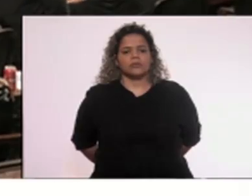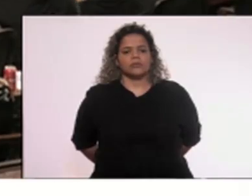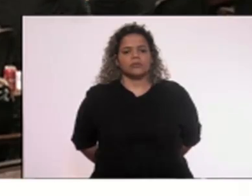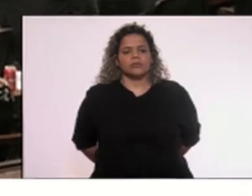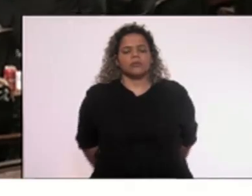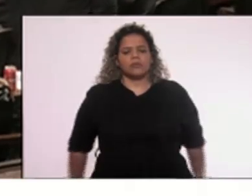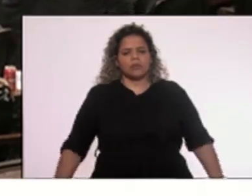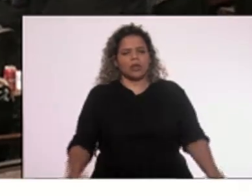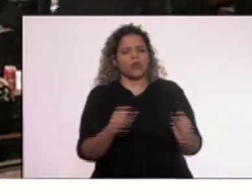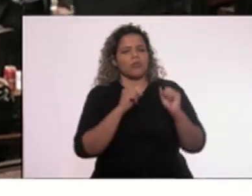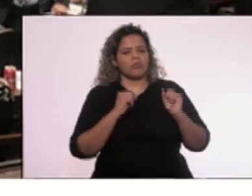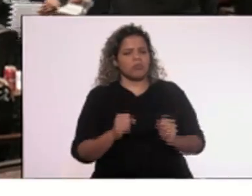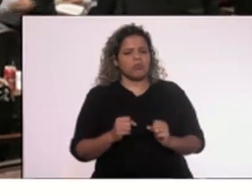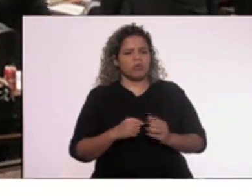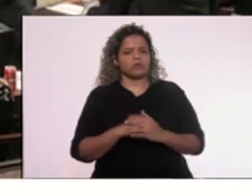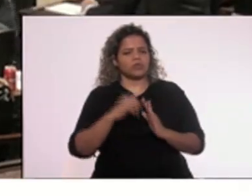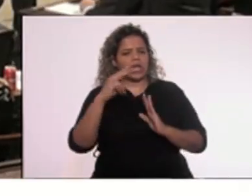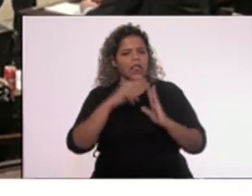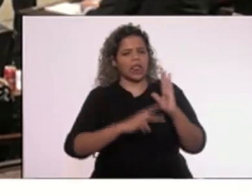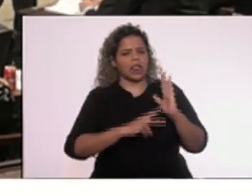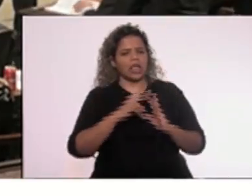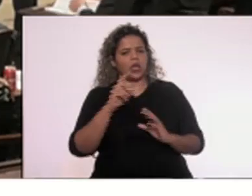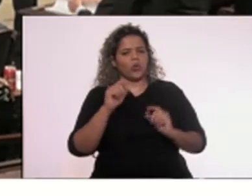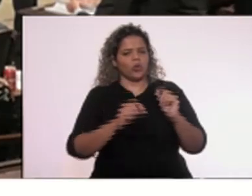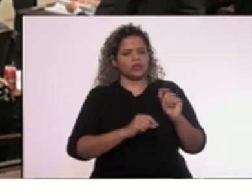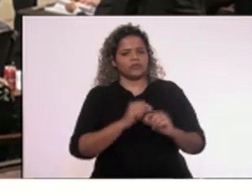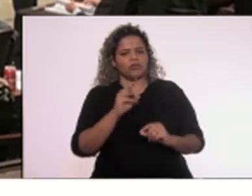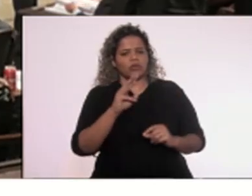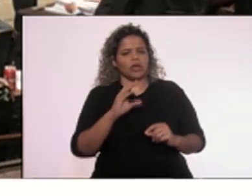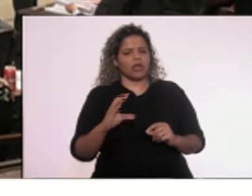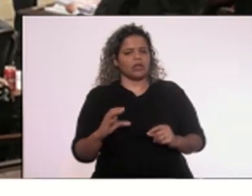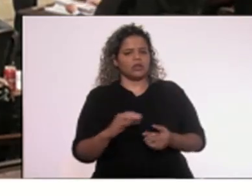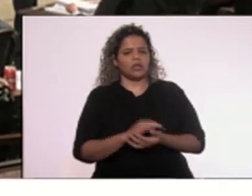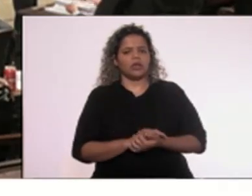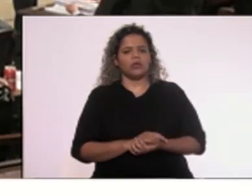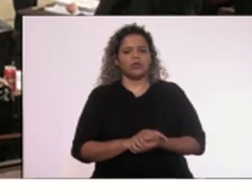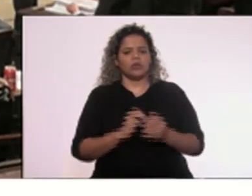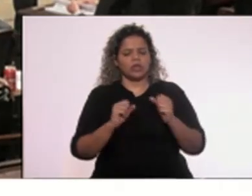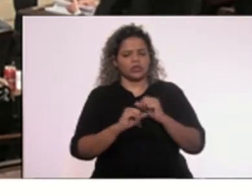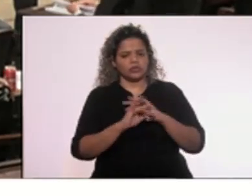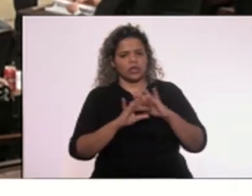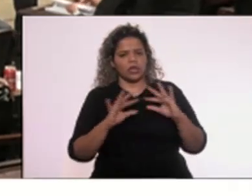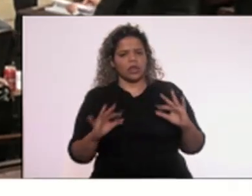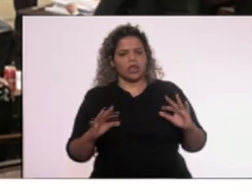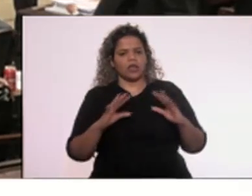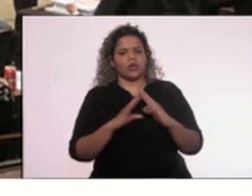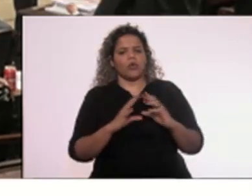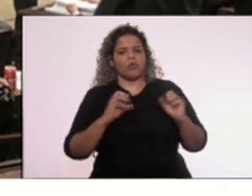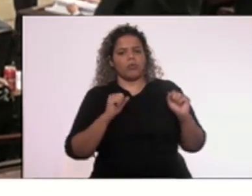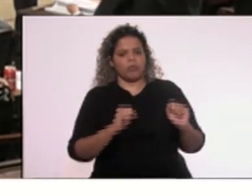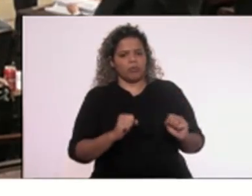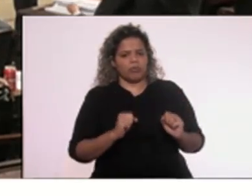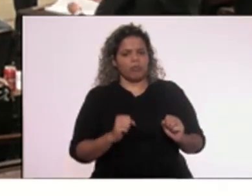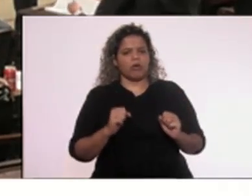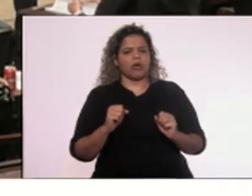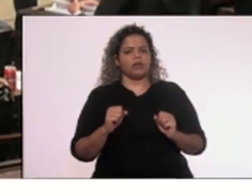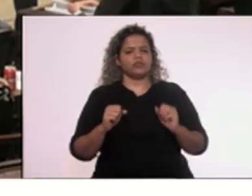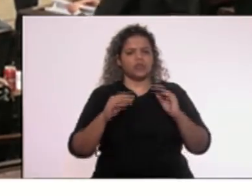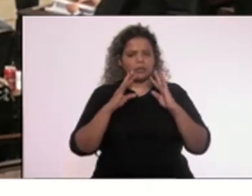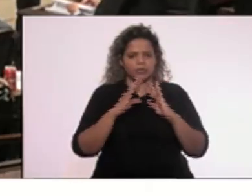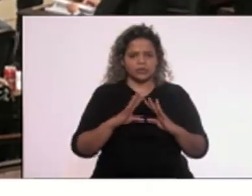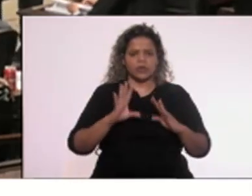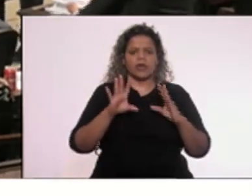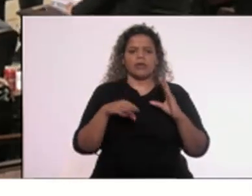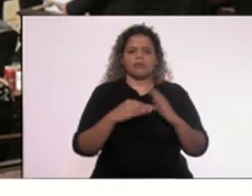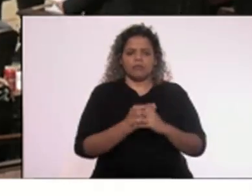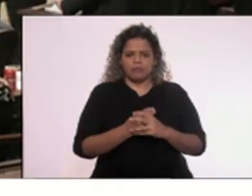Eu posso até ler o que disse o deputado Valdec Carneiro. Quero deixar claro o seguinte: pode-se ter a impressão de que as